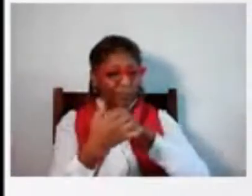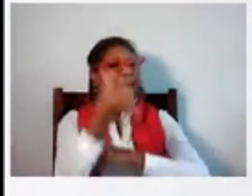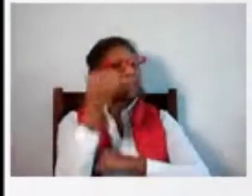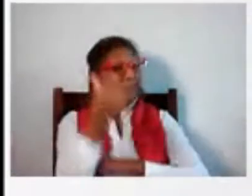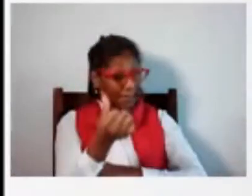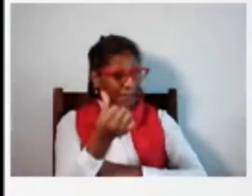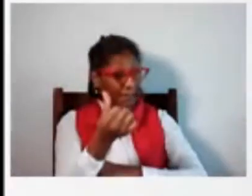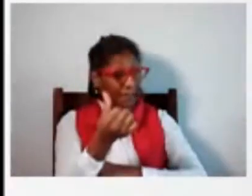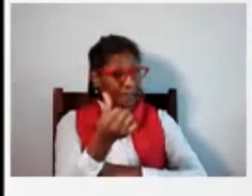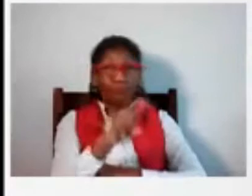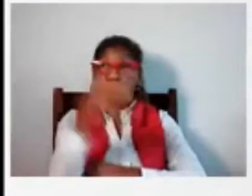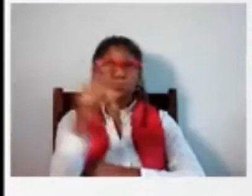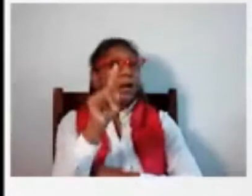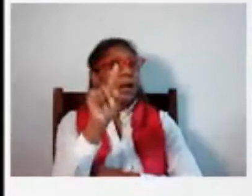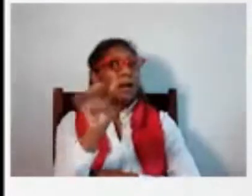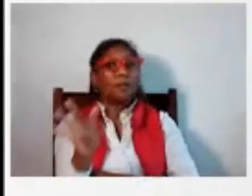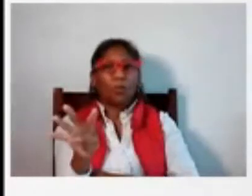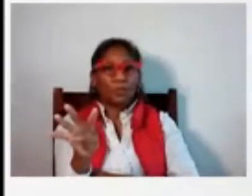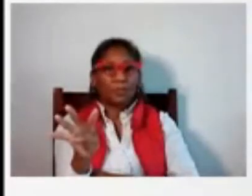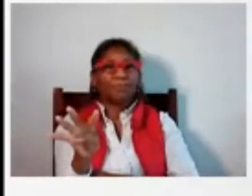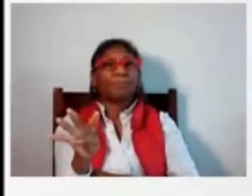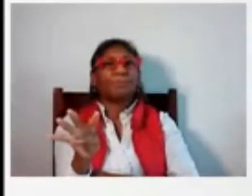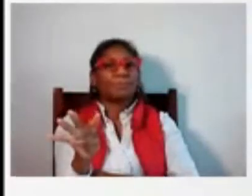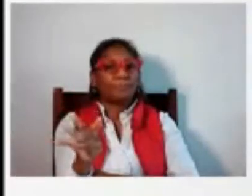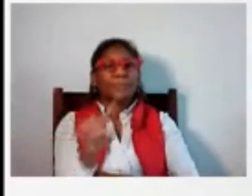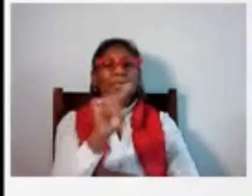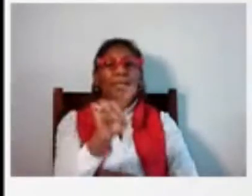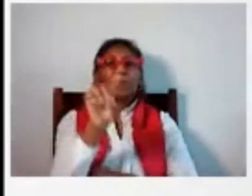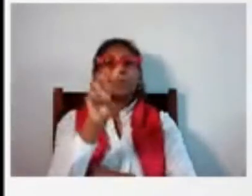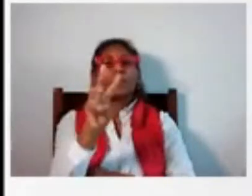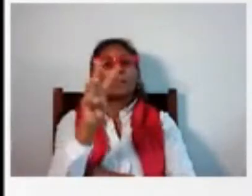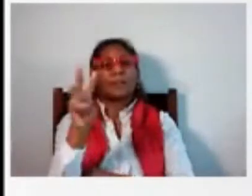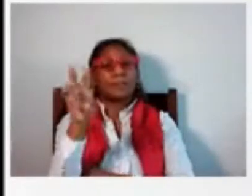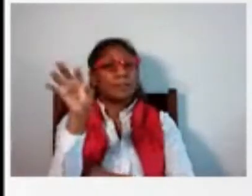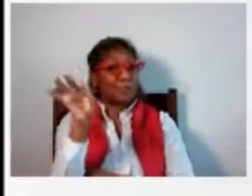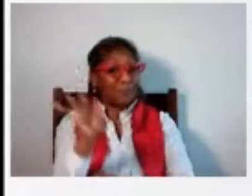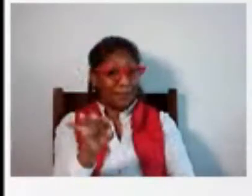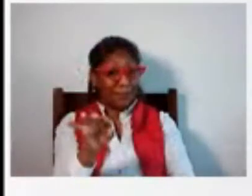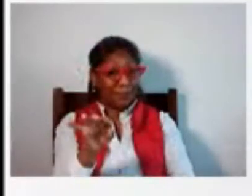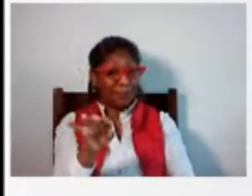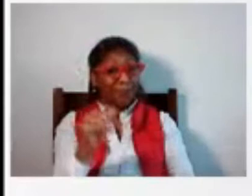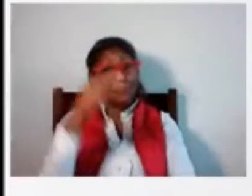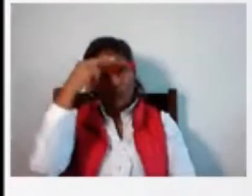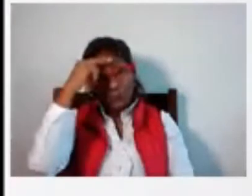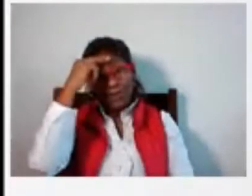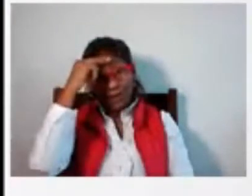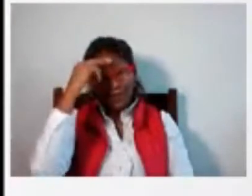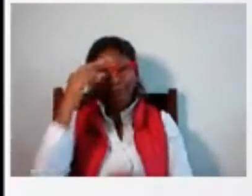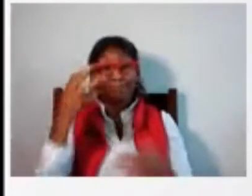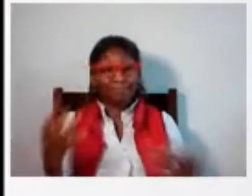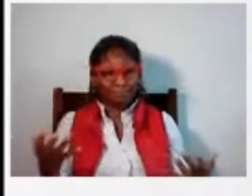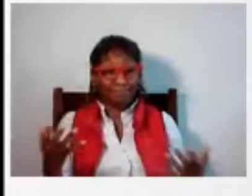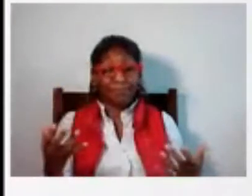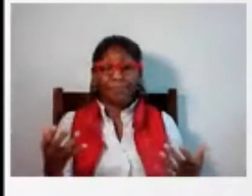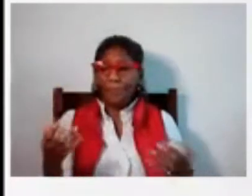e passaram para 14 hospitalizações, um aumento de 133% em Uruguaiana. Na